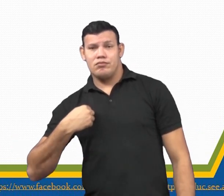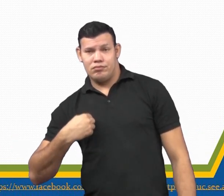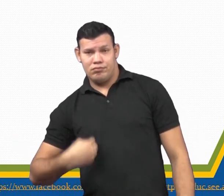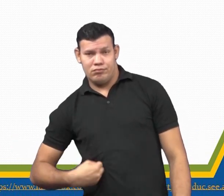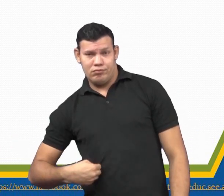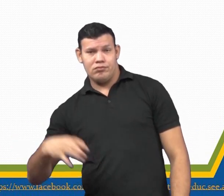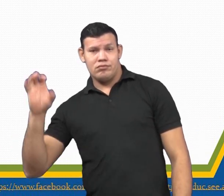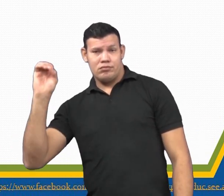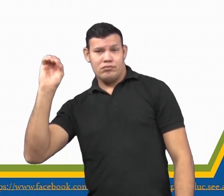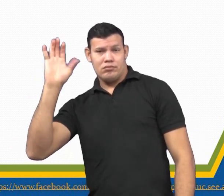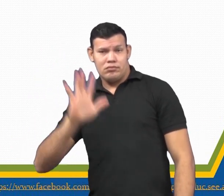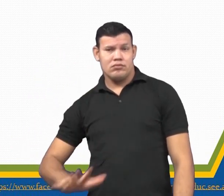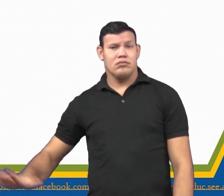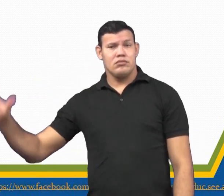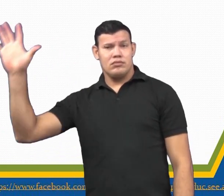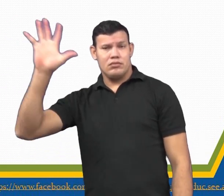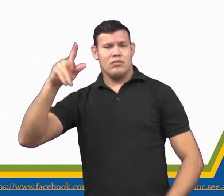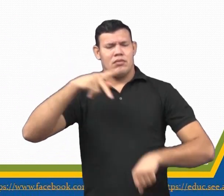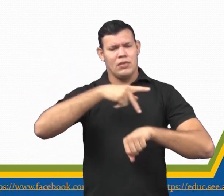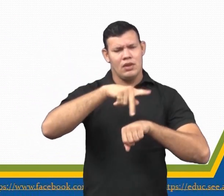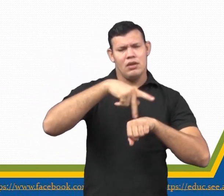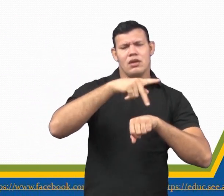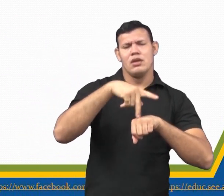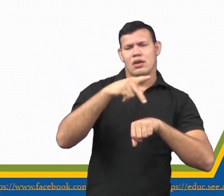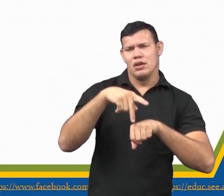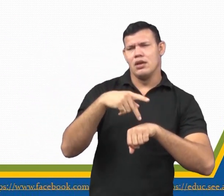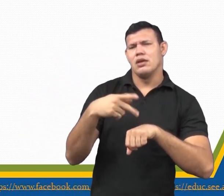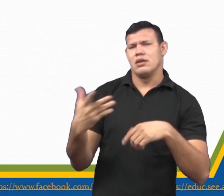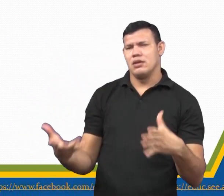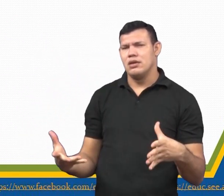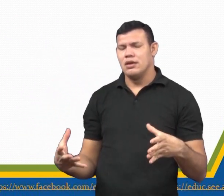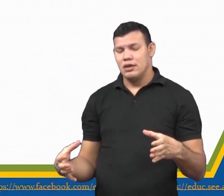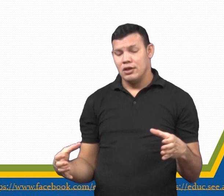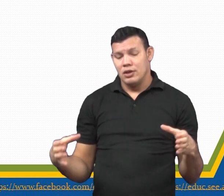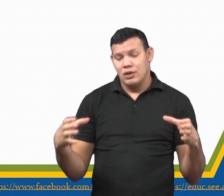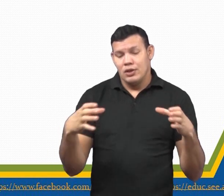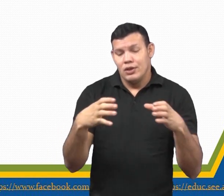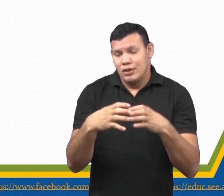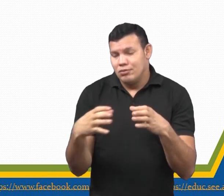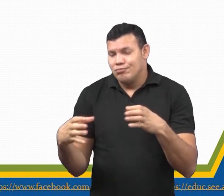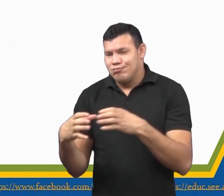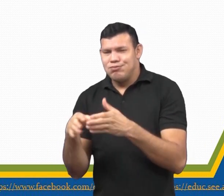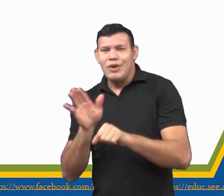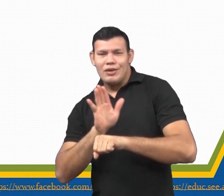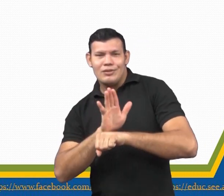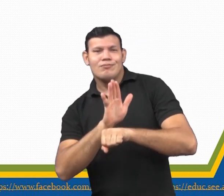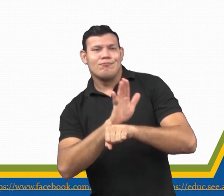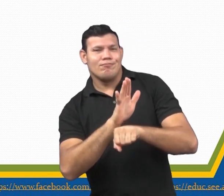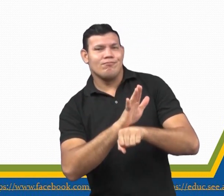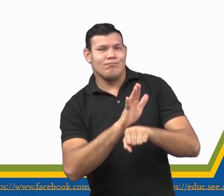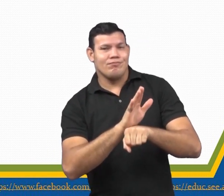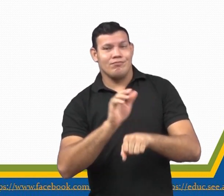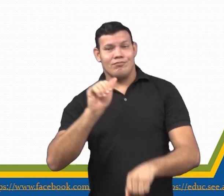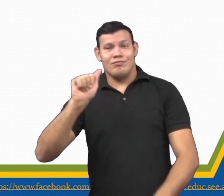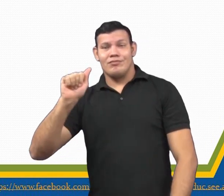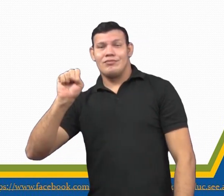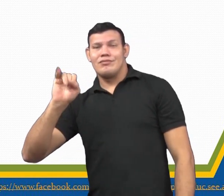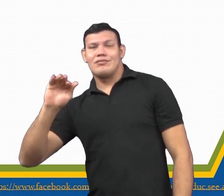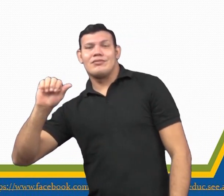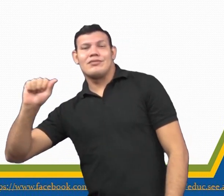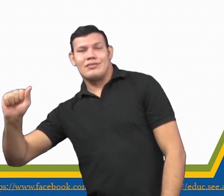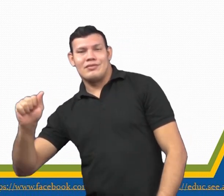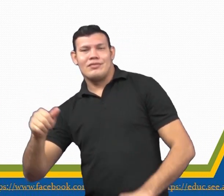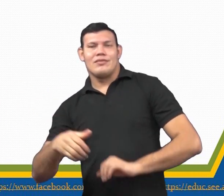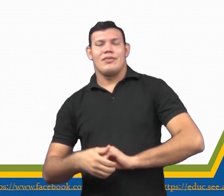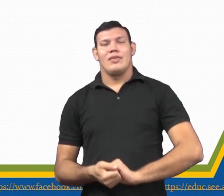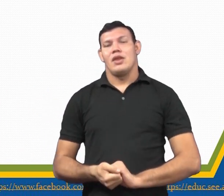Oceania. Alguns países da Oceania fazem parte da Cooperação Econômica da Ásia-Pacífico, conhecida como